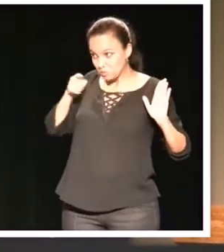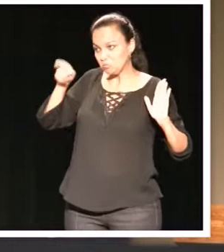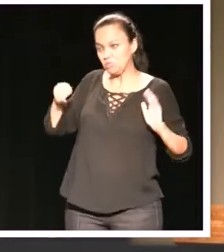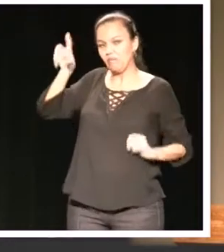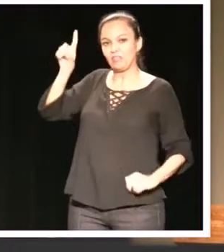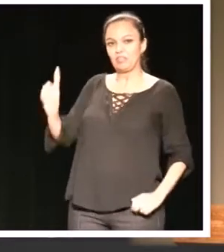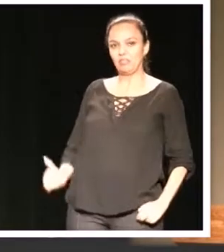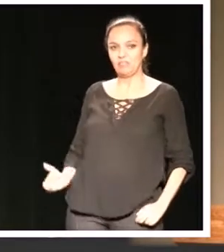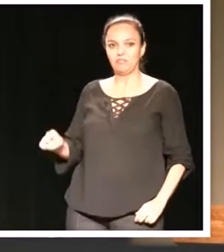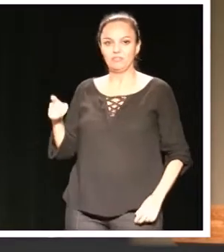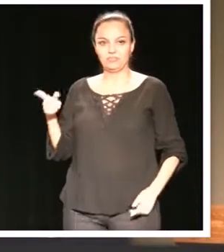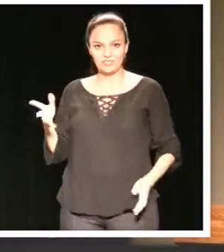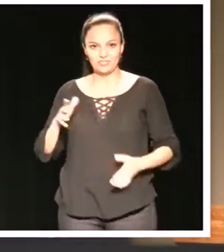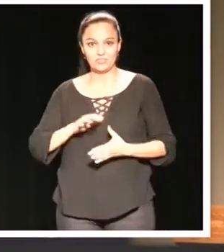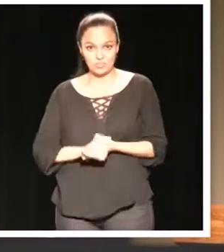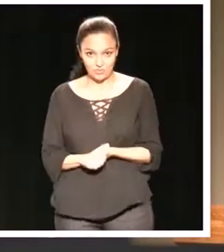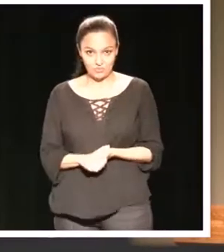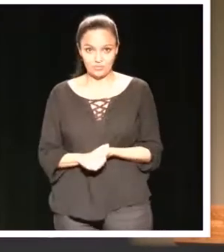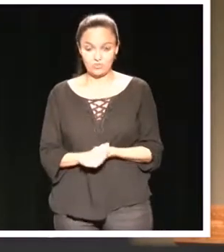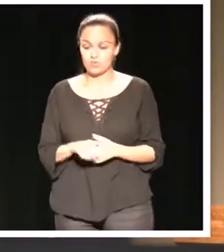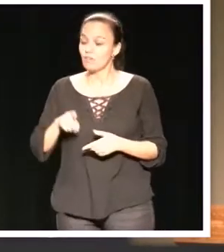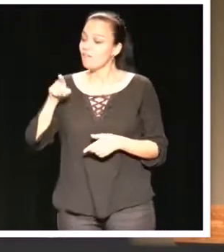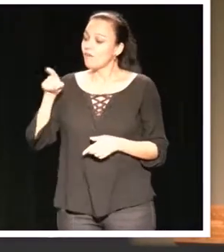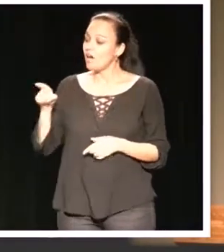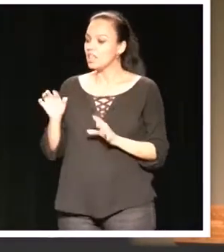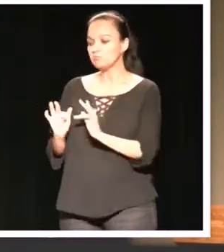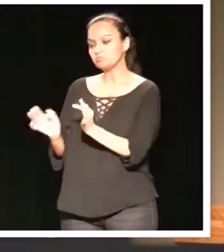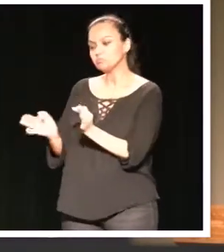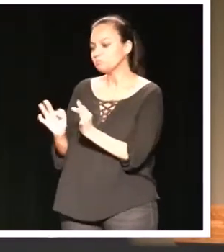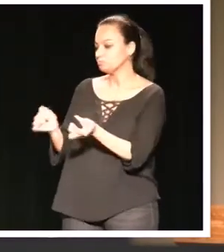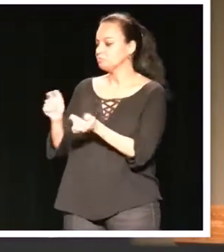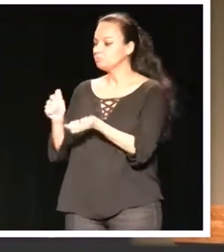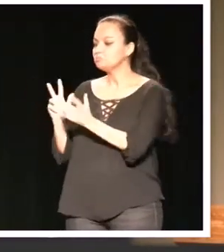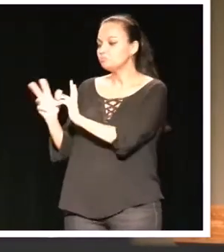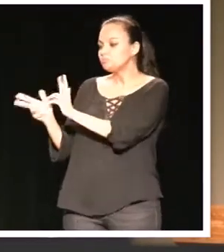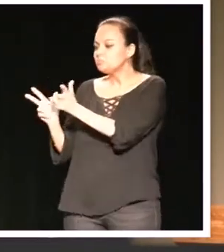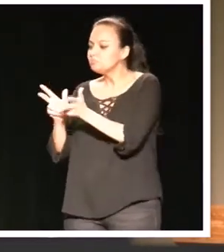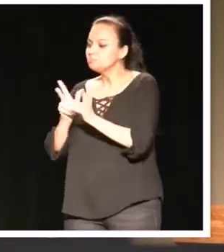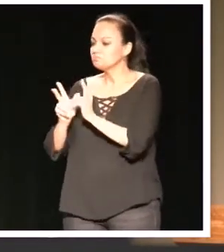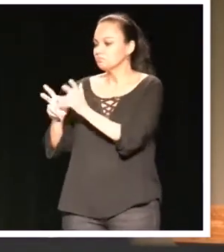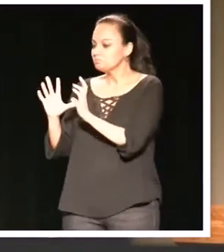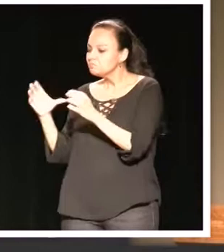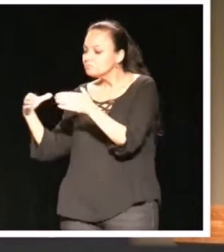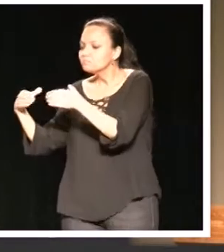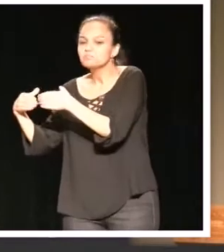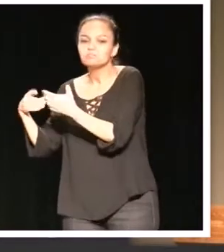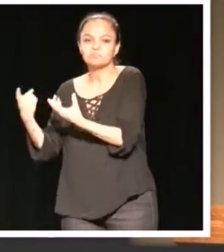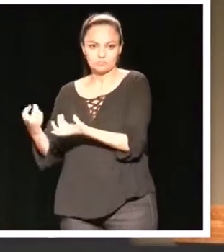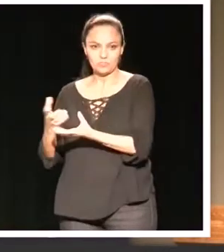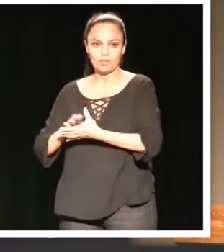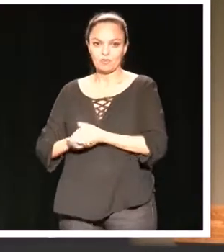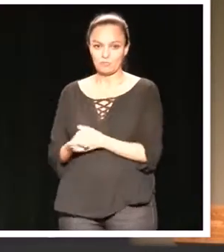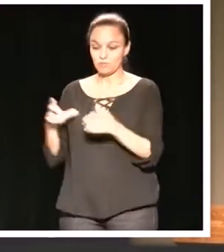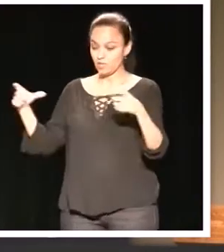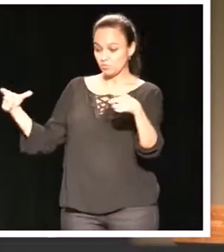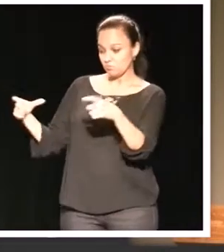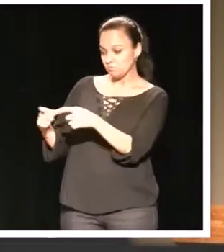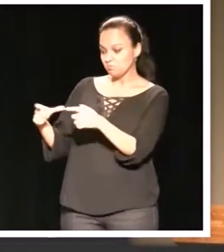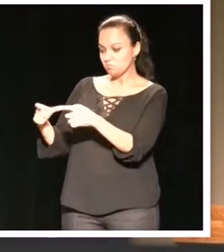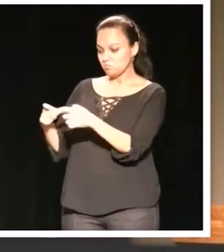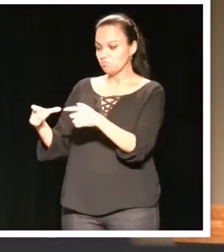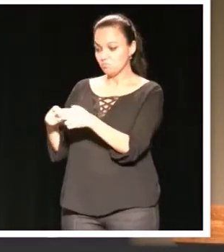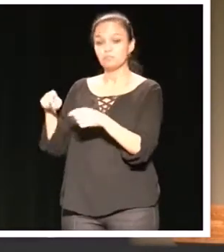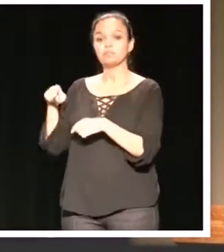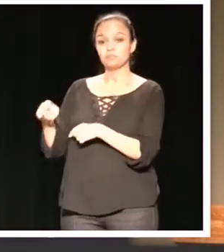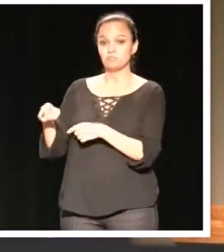jeito sua condição de simples falantes de uma língua e membros de uma comunidade socialmente constituída e portadora